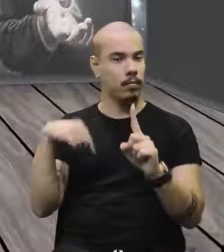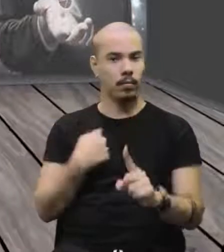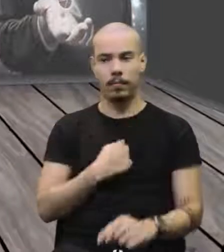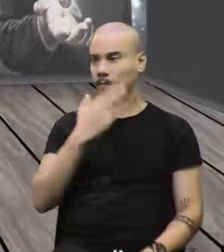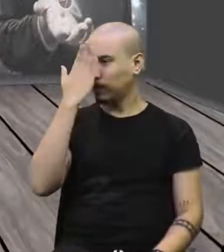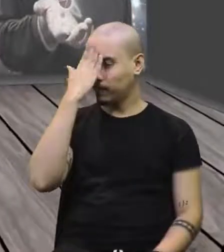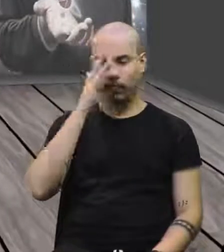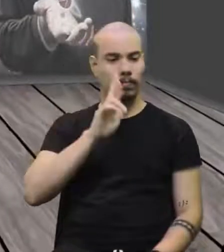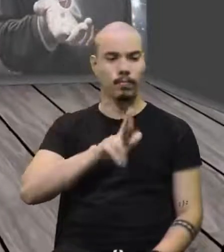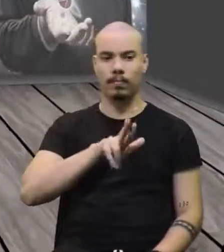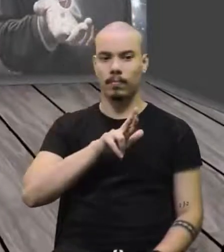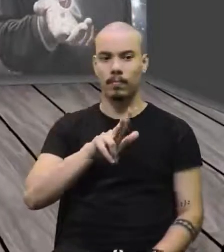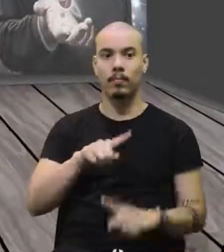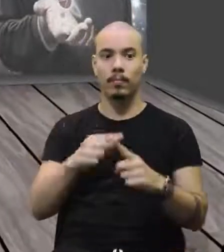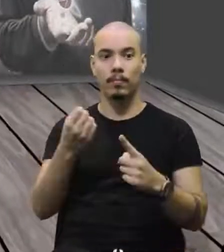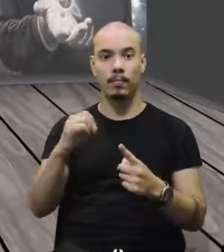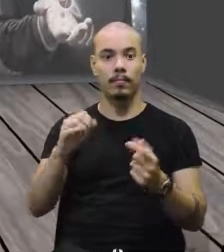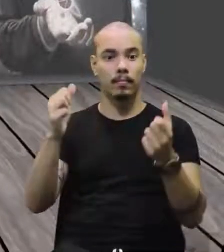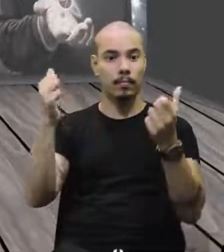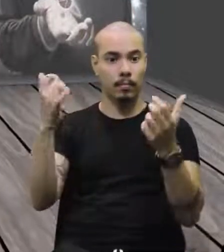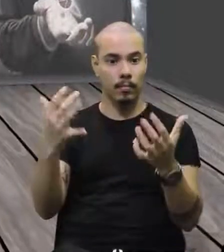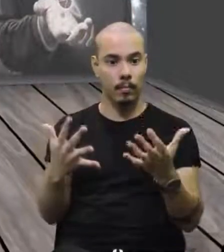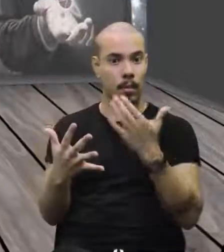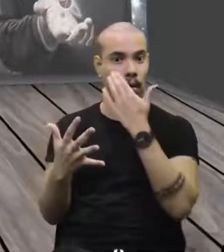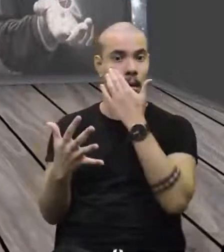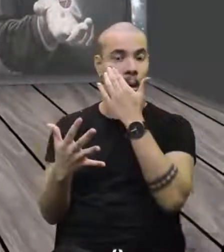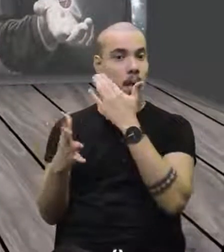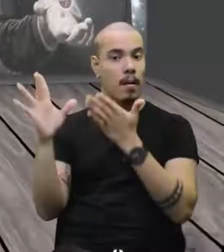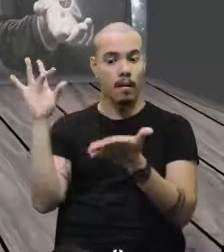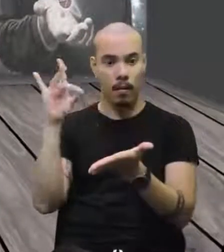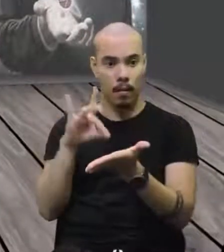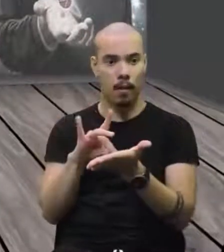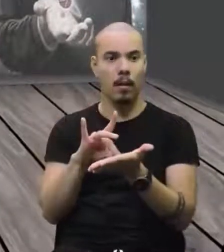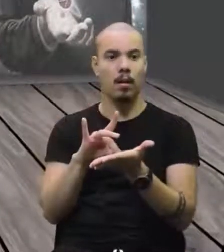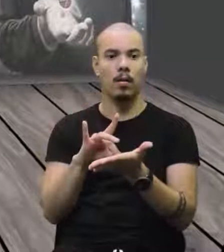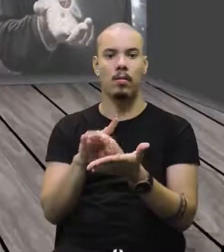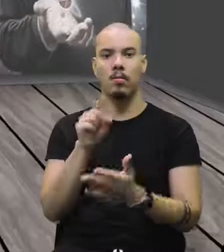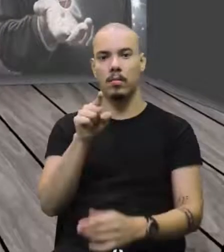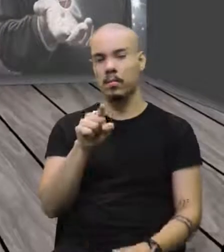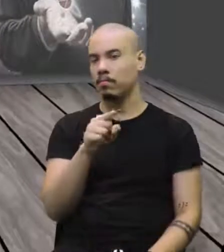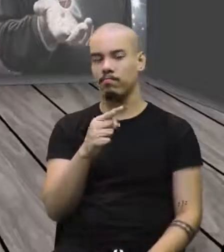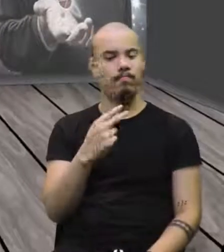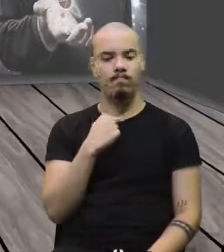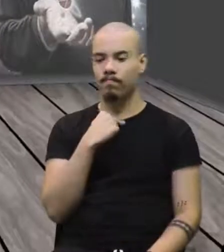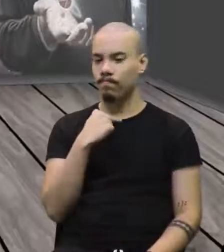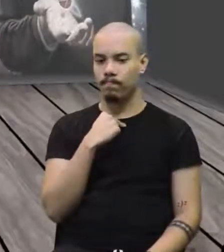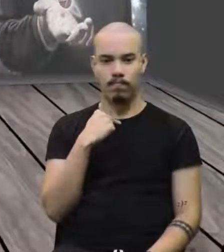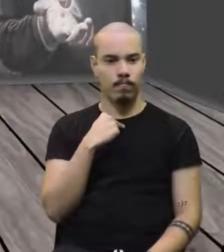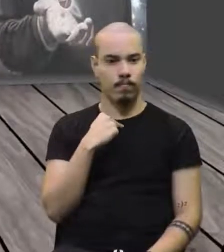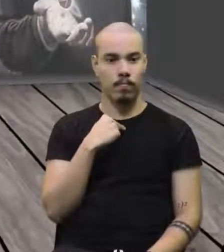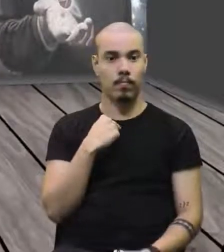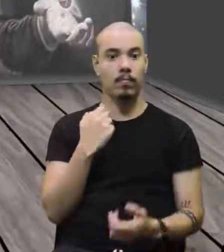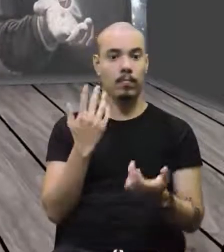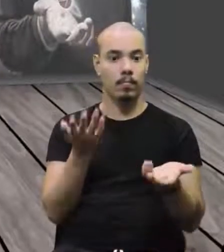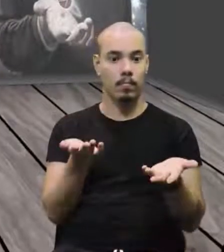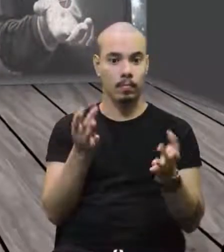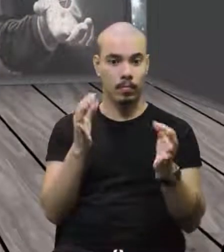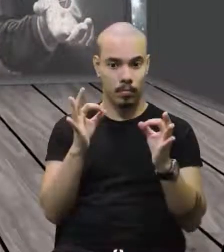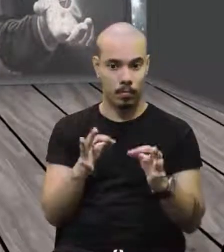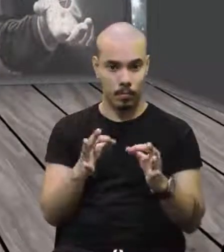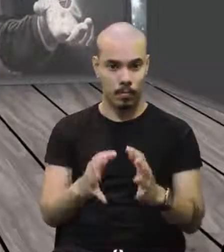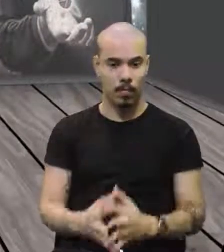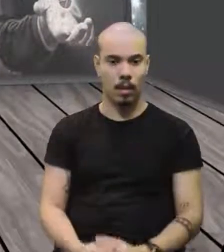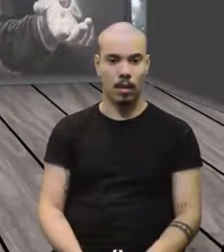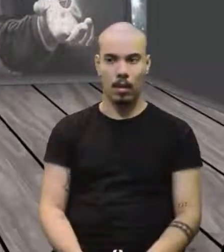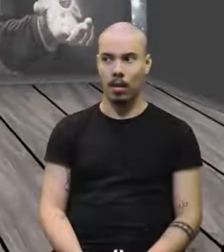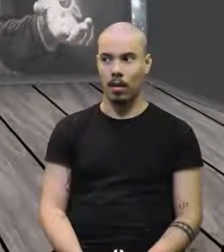ocorre. Agora, se ele falasse a corrente real, aí você não poderia marcar. Qual seria a resposta correta? Vamos voltar lá?